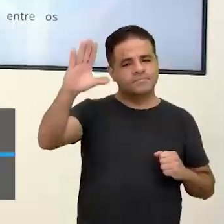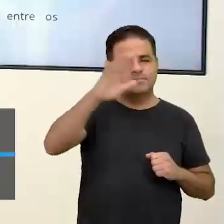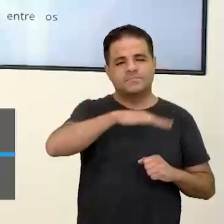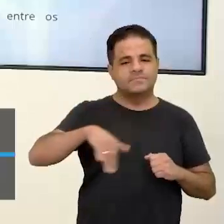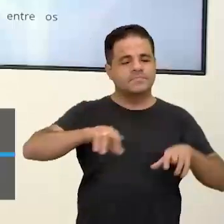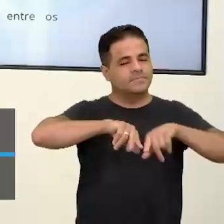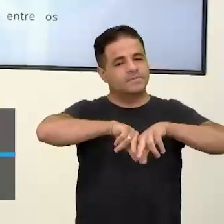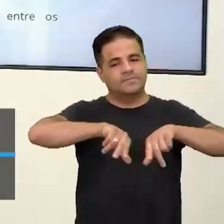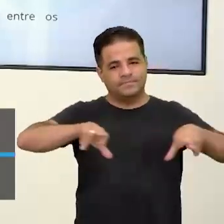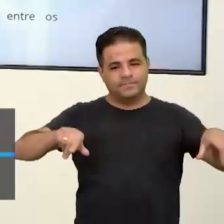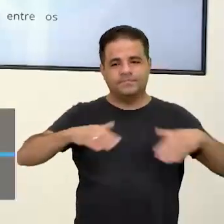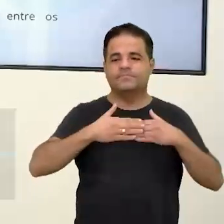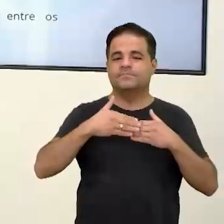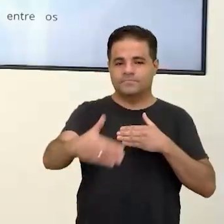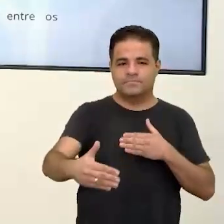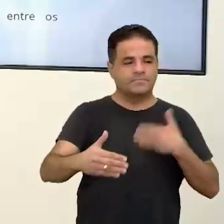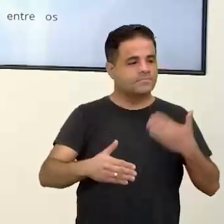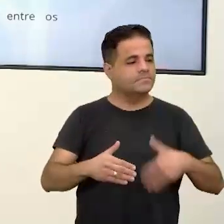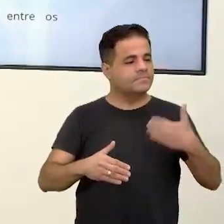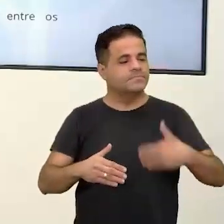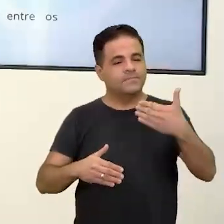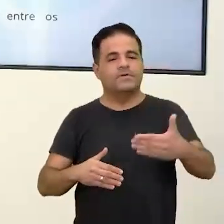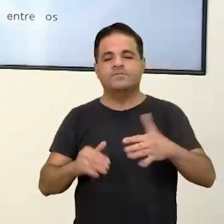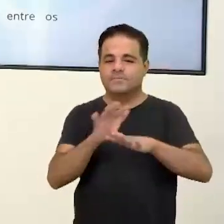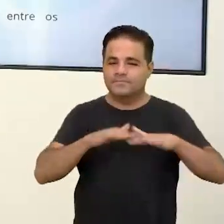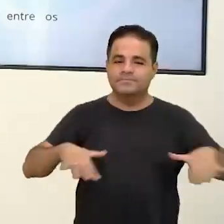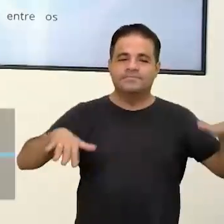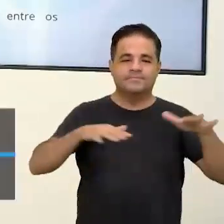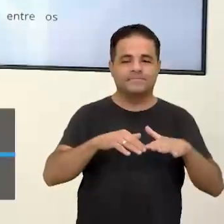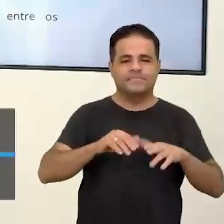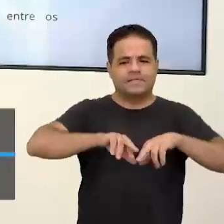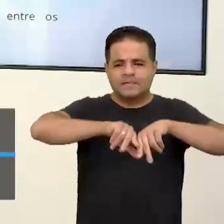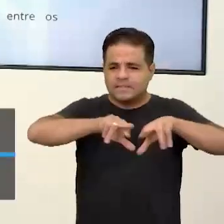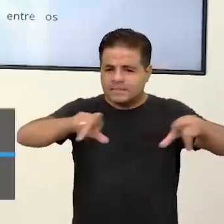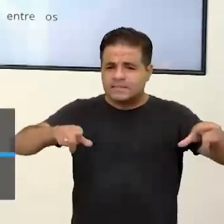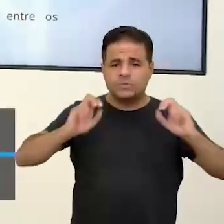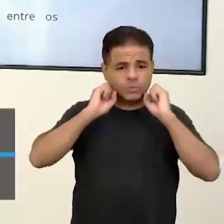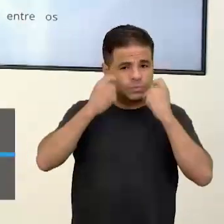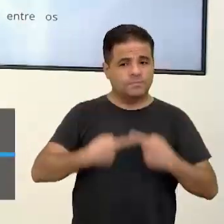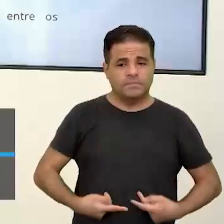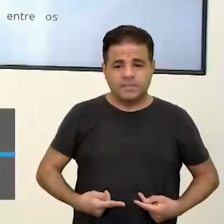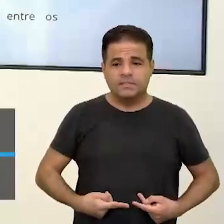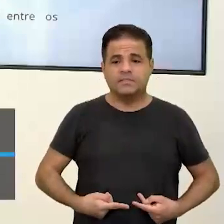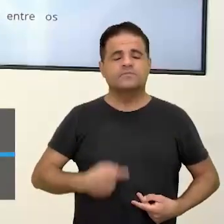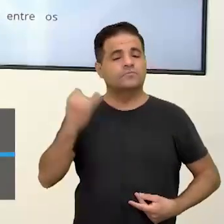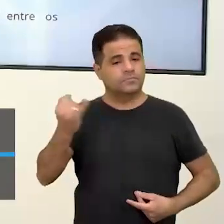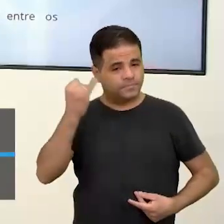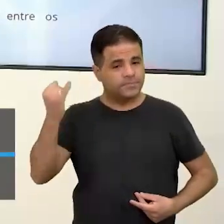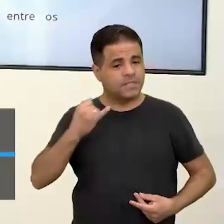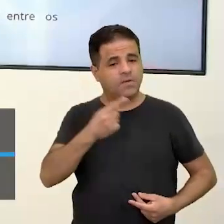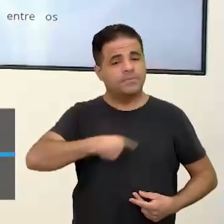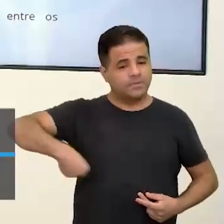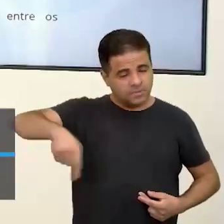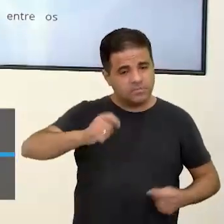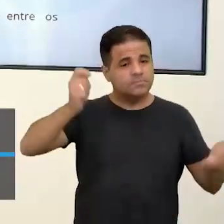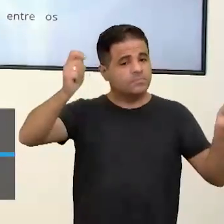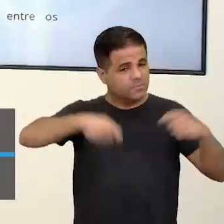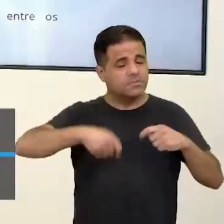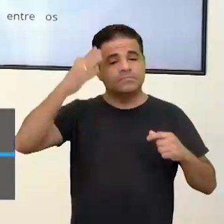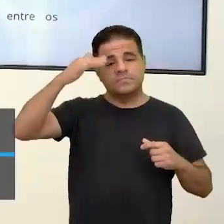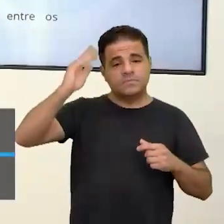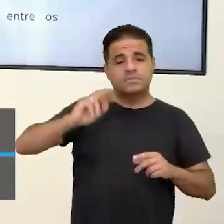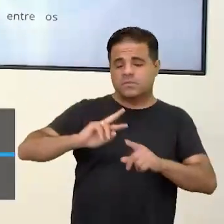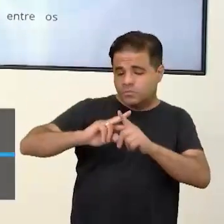da diversidade, como o Thiago colocou, dessa grande singularidade humana, é fundamental para a gente entender